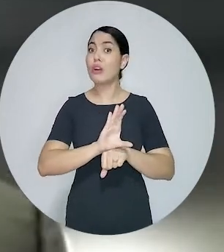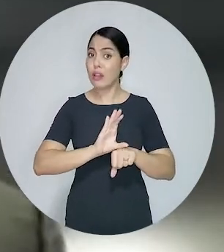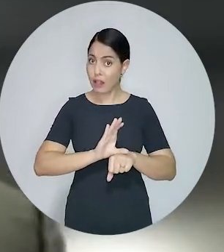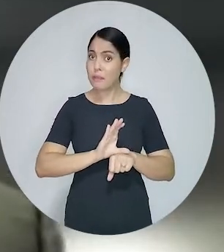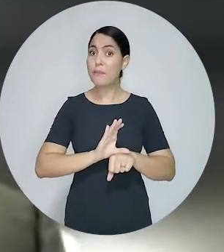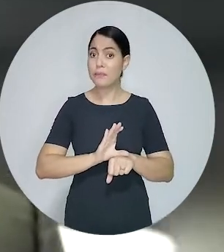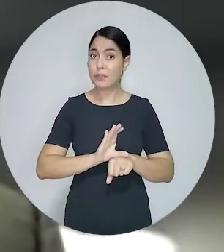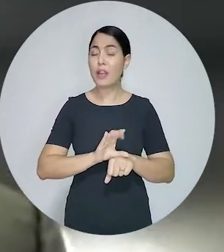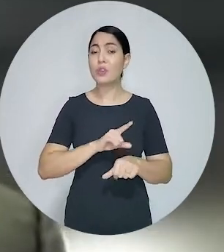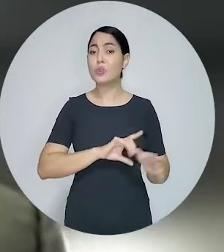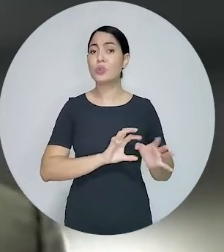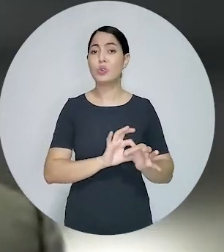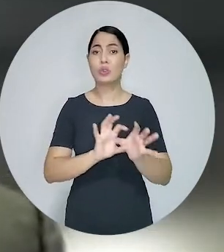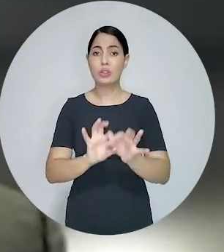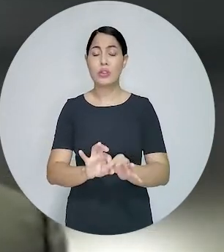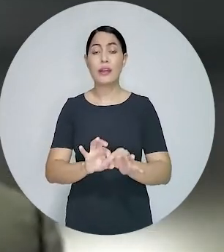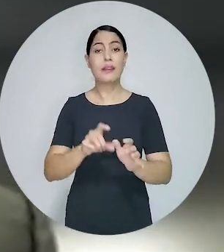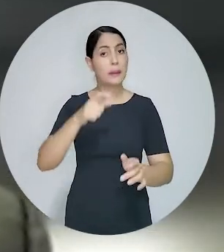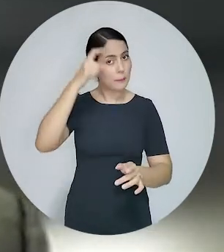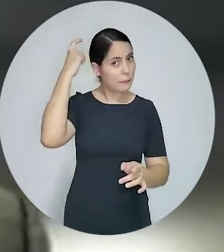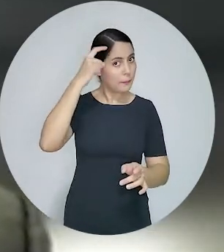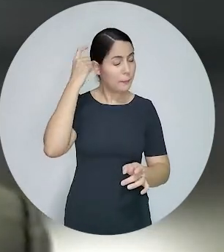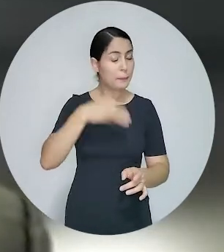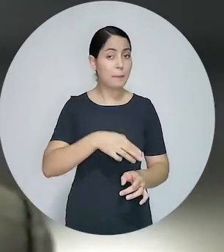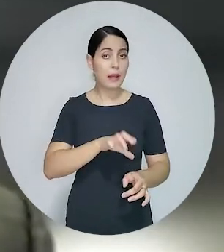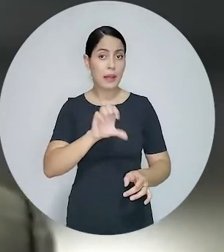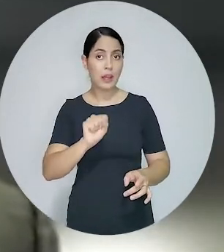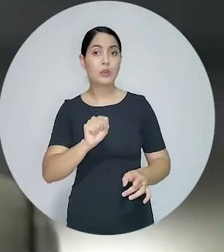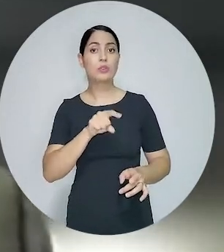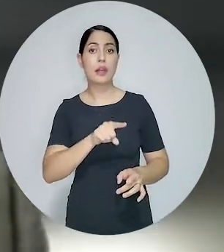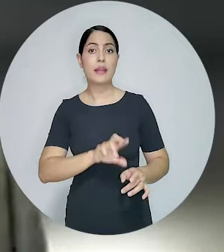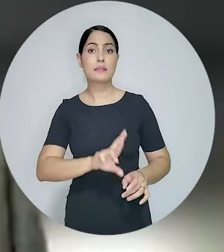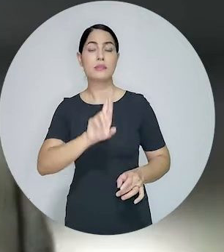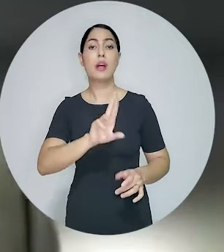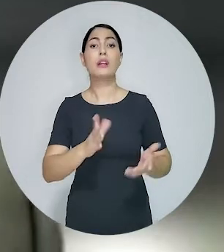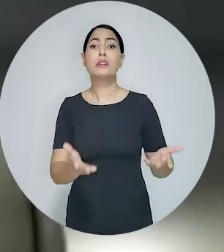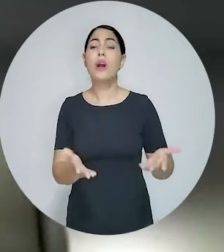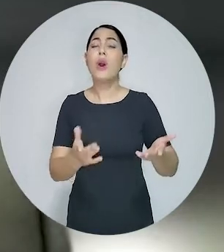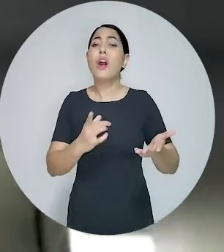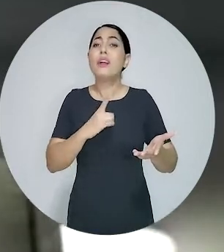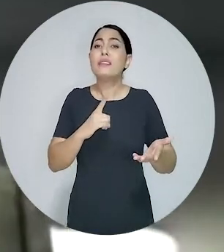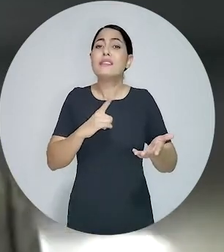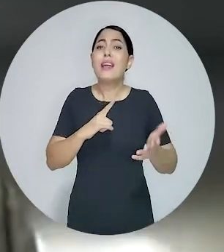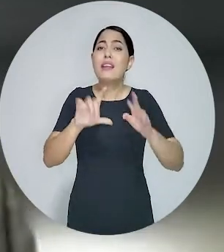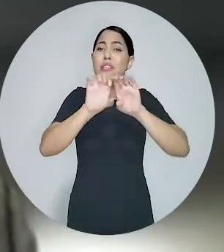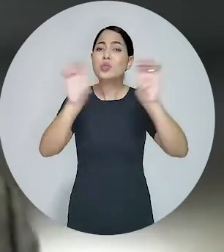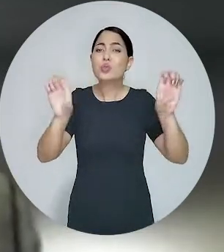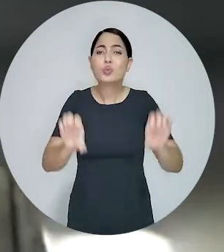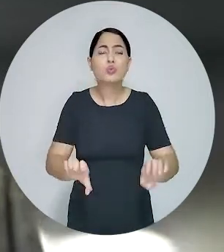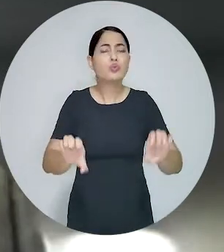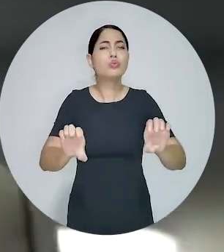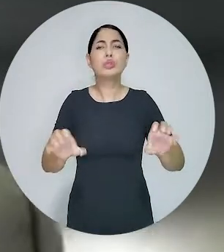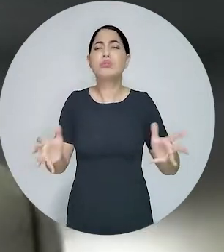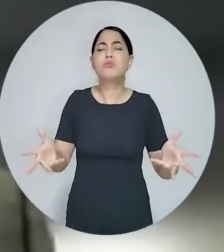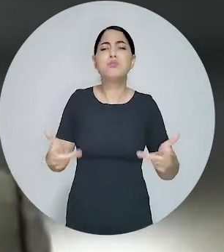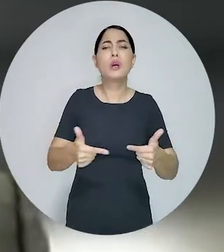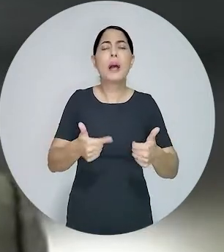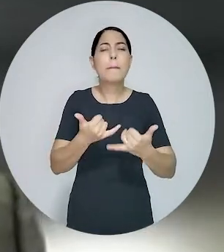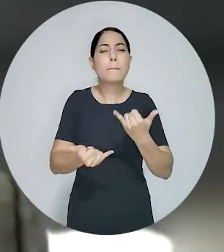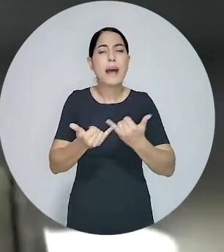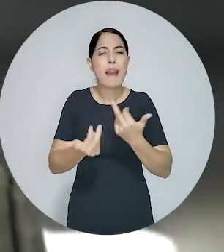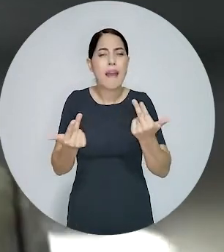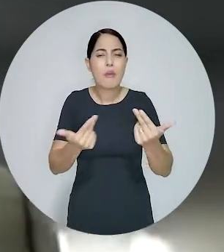que é capitaneada pelo membro honorário vitalício, Dr. Marcos Vinícius Furtado Coelho, toda uma estrutura que, funcionando como